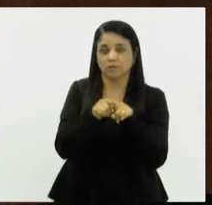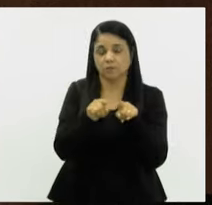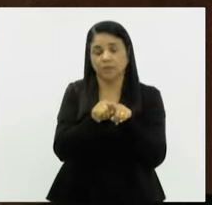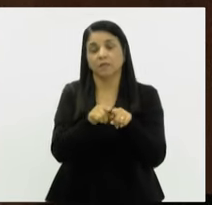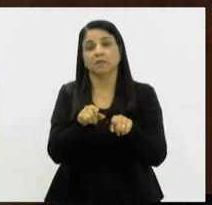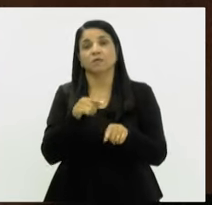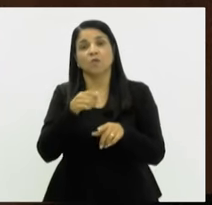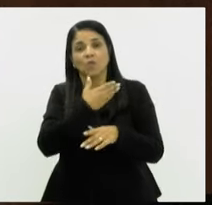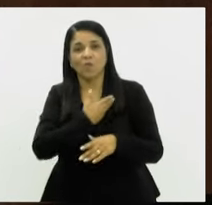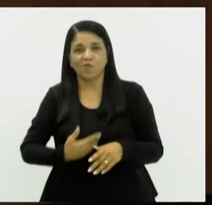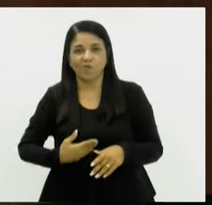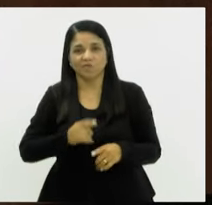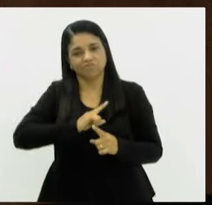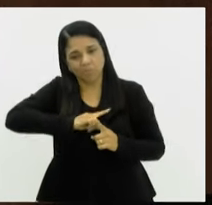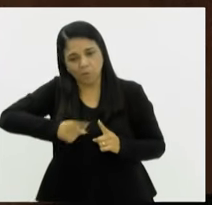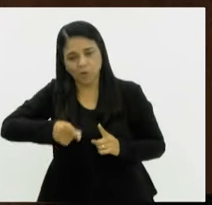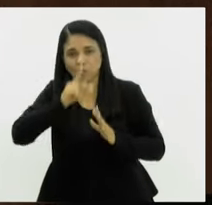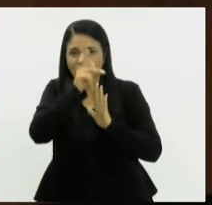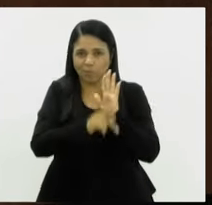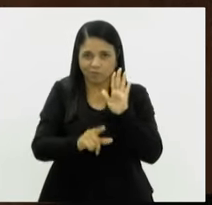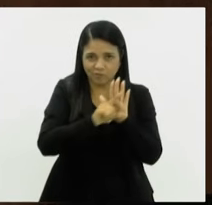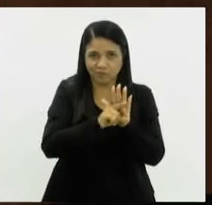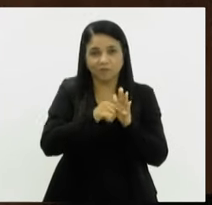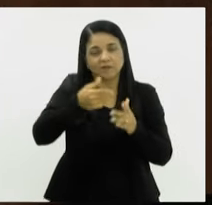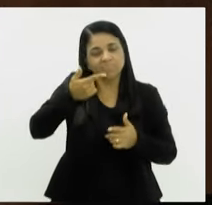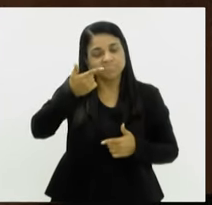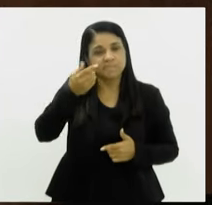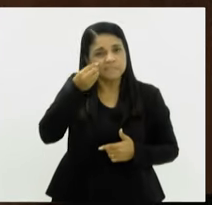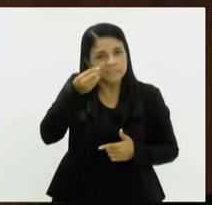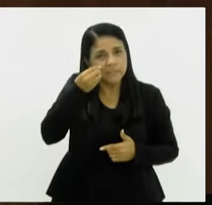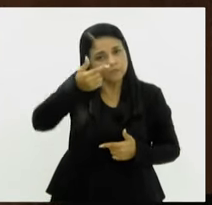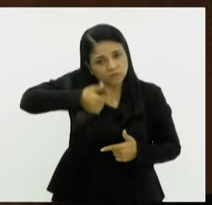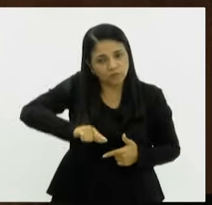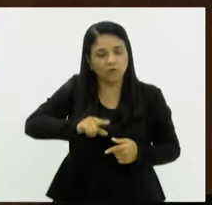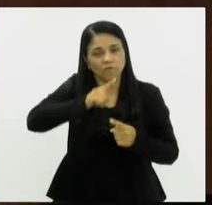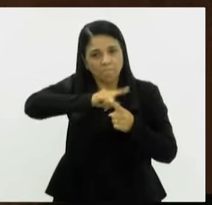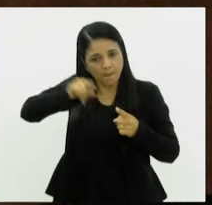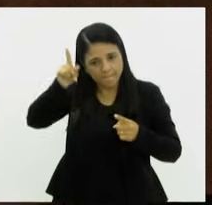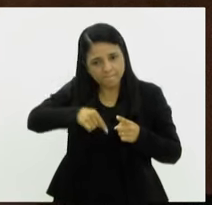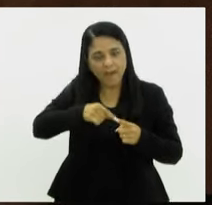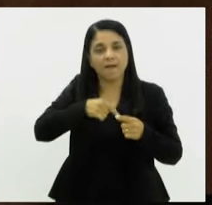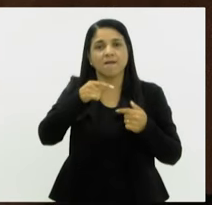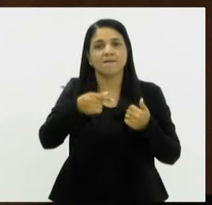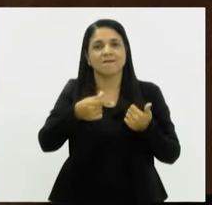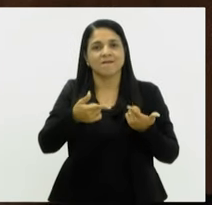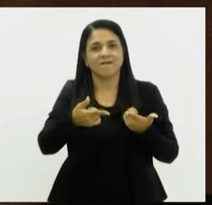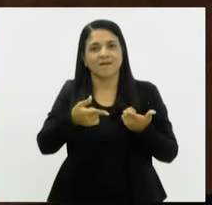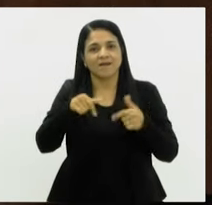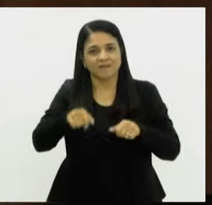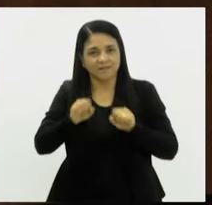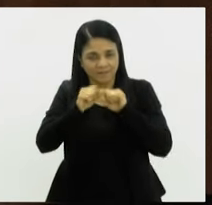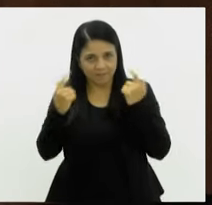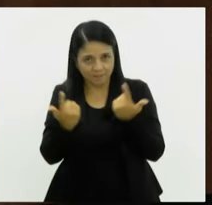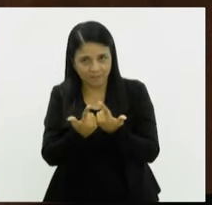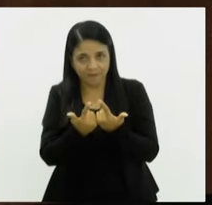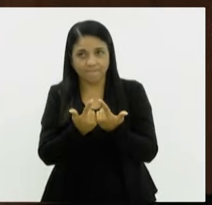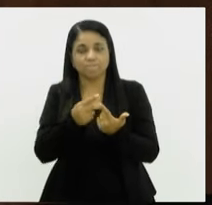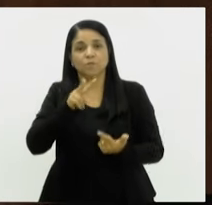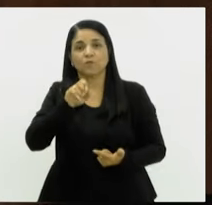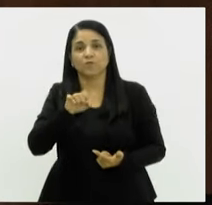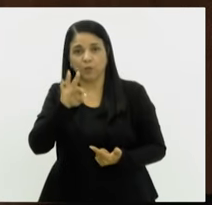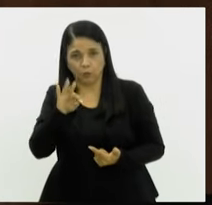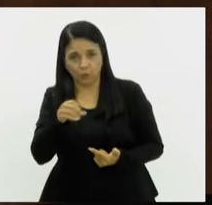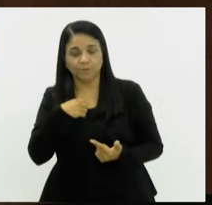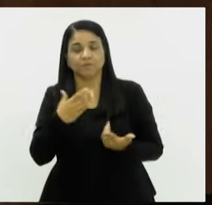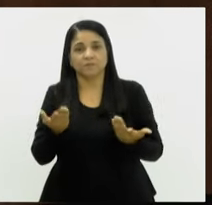governador vetou esse nosso projeto, mas a gente vai fazer de tudo para derrubar esse veto aqui na Assembleia. Conte comigo nesse